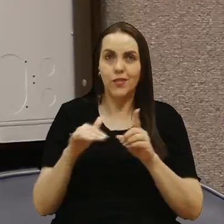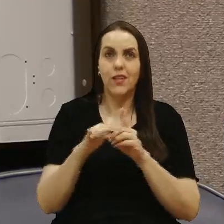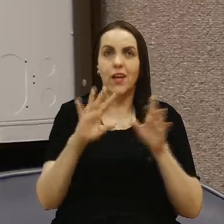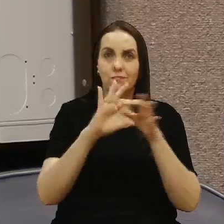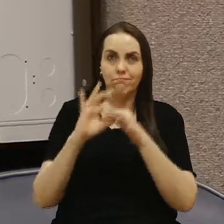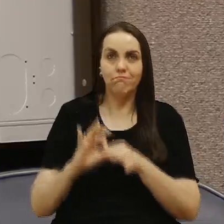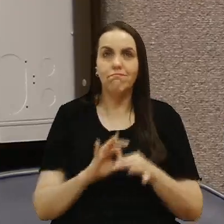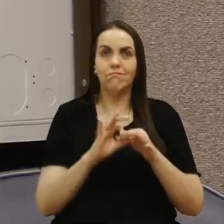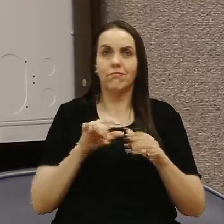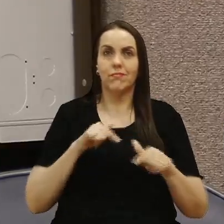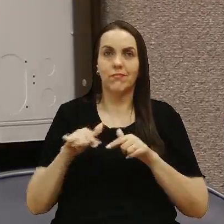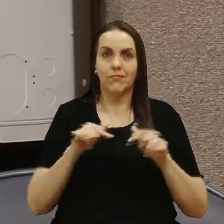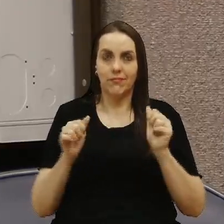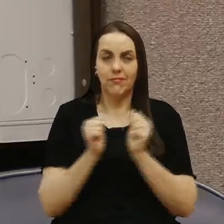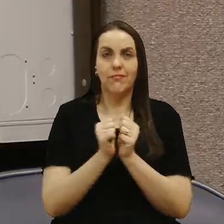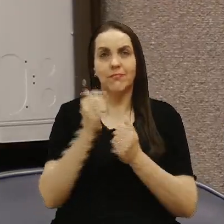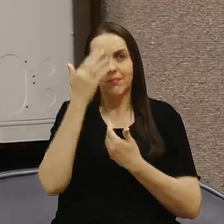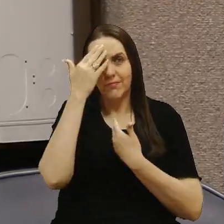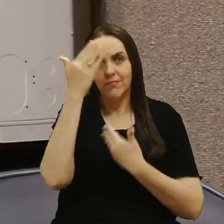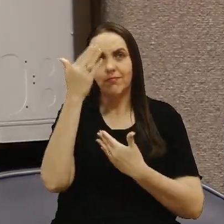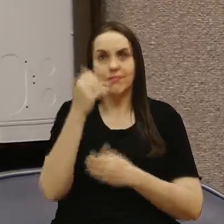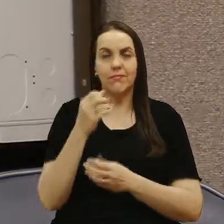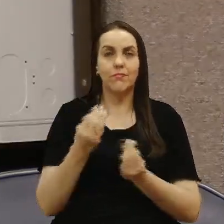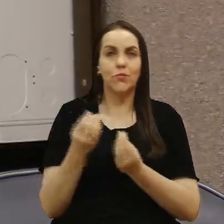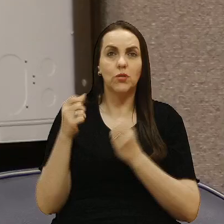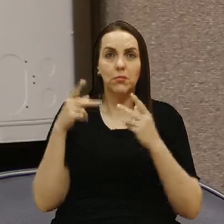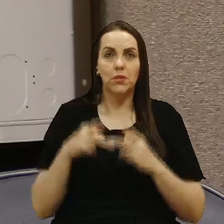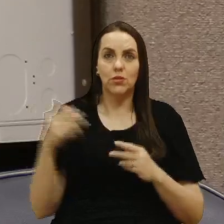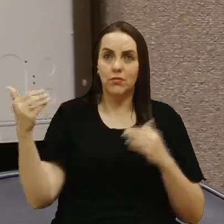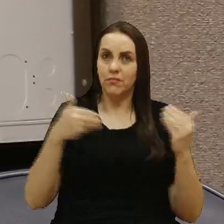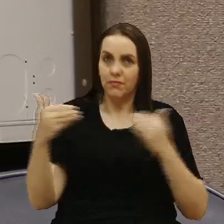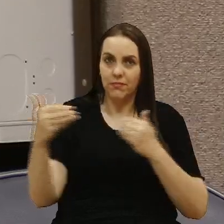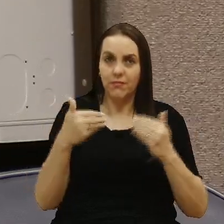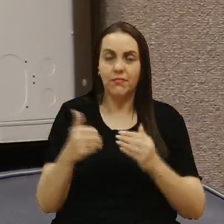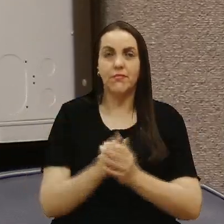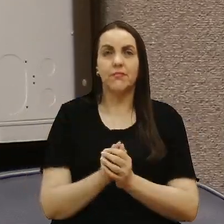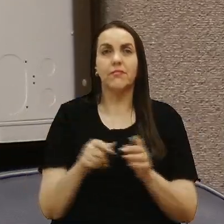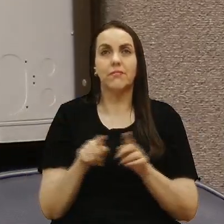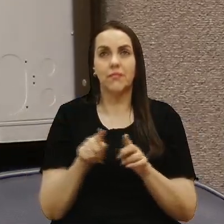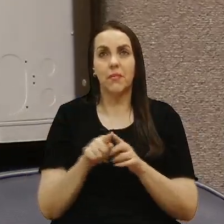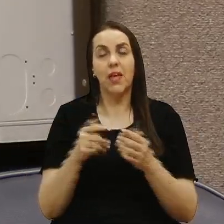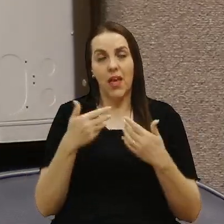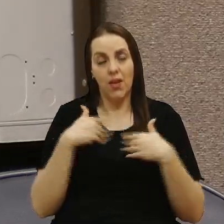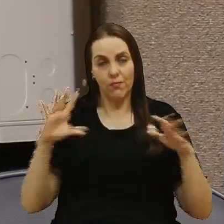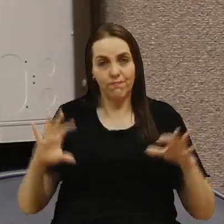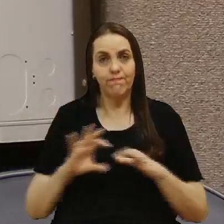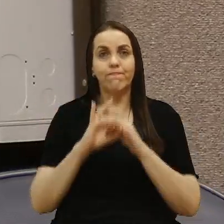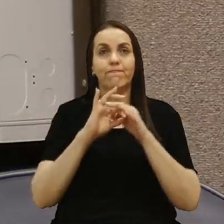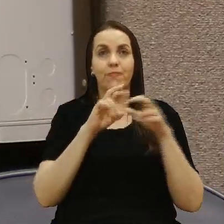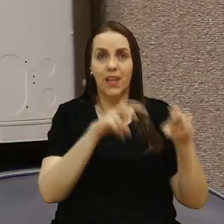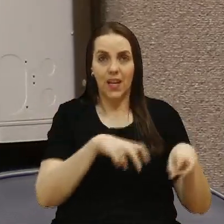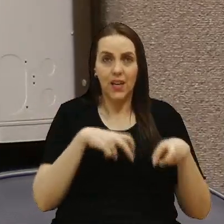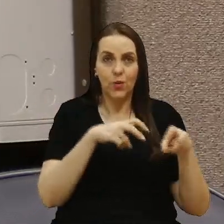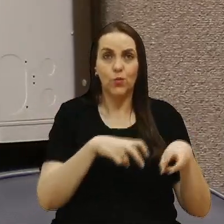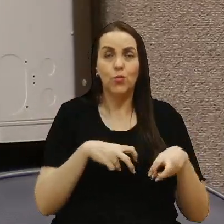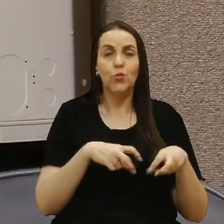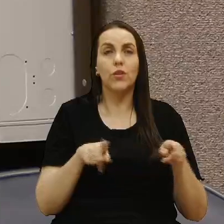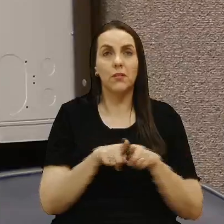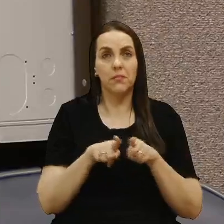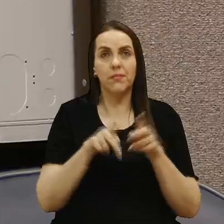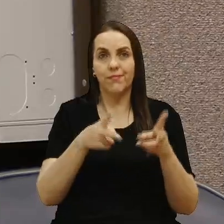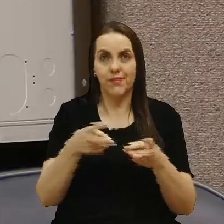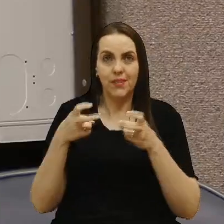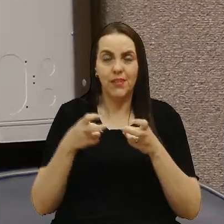trabalhando junto. A gente tem que agradecer muito ao pessoal que vem de fora. Na questão, eu que sou muito ligado à agricultura, a gente vê hoje nas